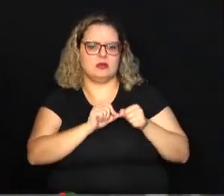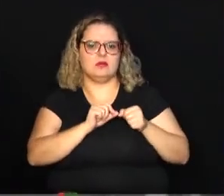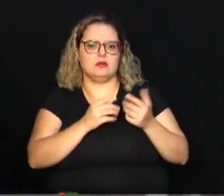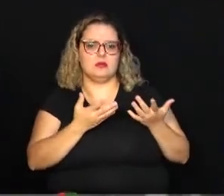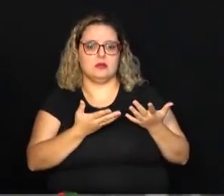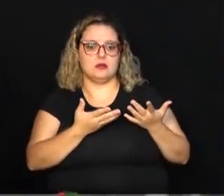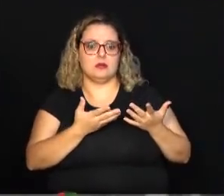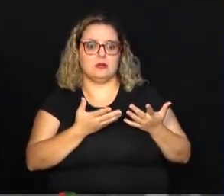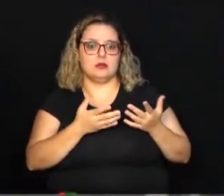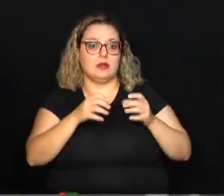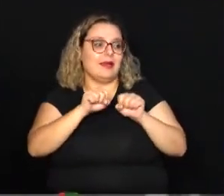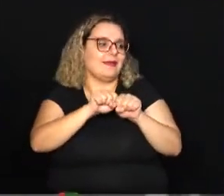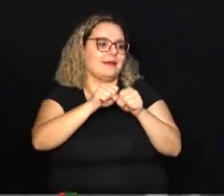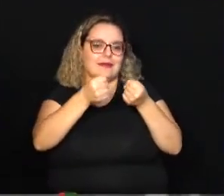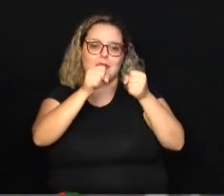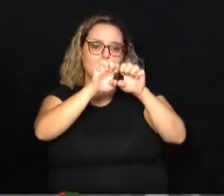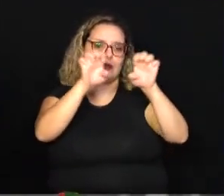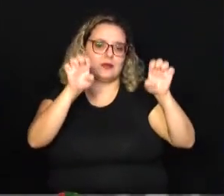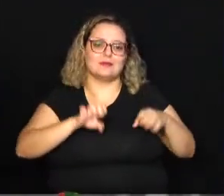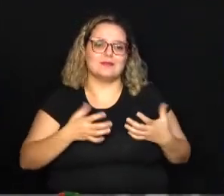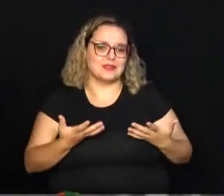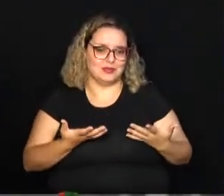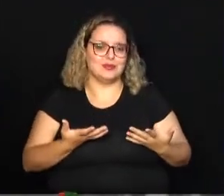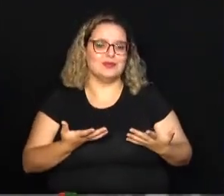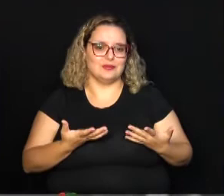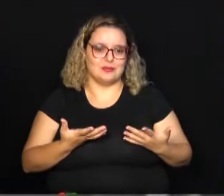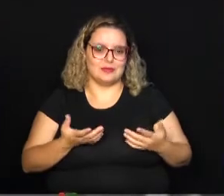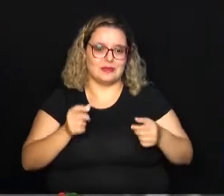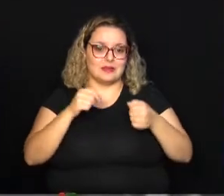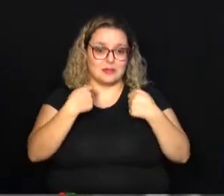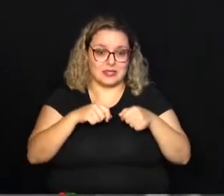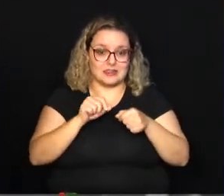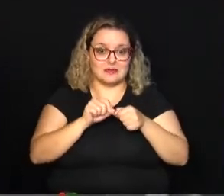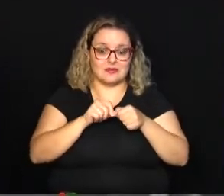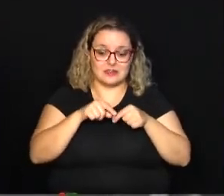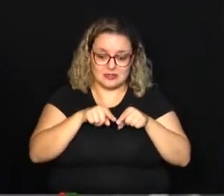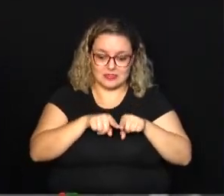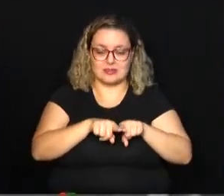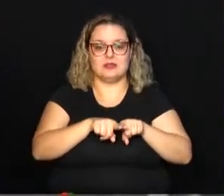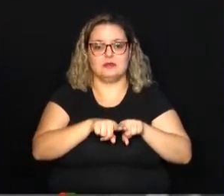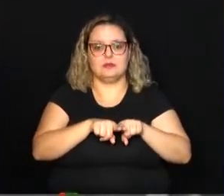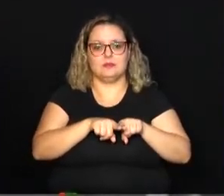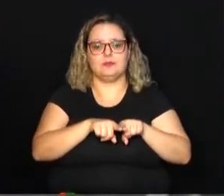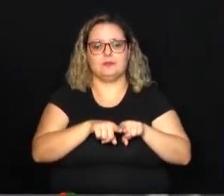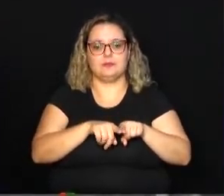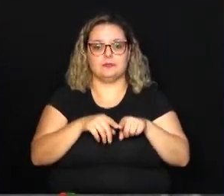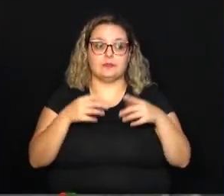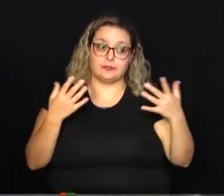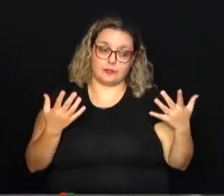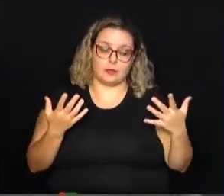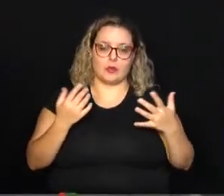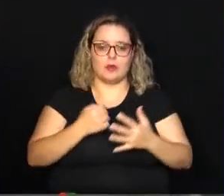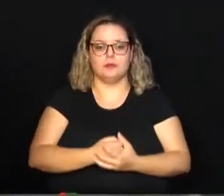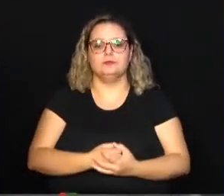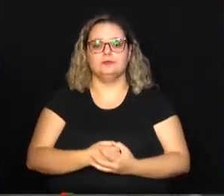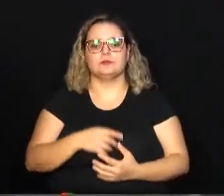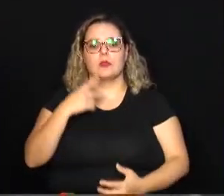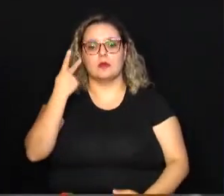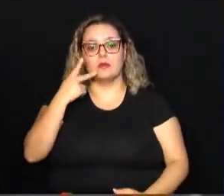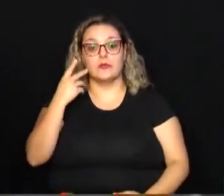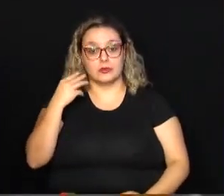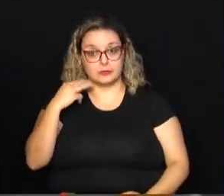quebra todo um esquema que você está tentando fazer em conjunto. O afastamento, veja bem, vereadora Mariana, é o